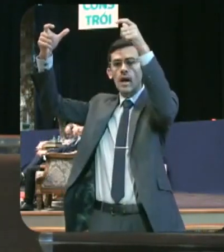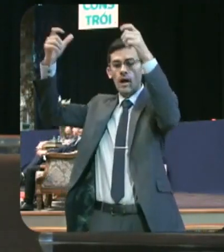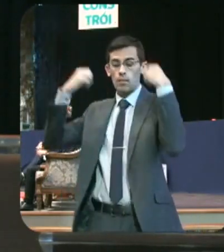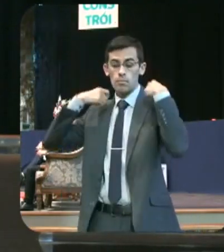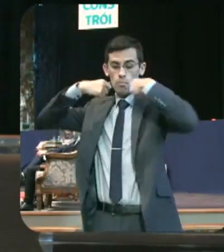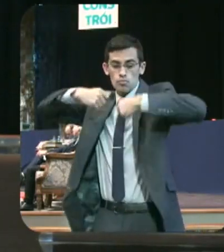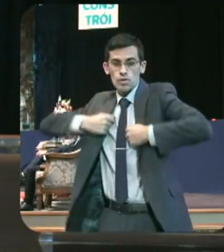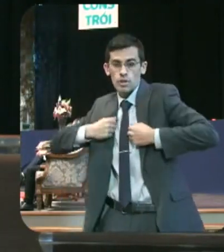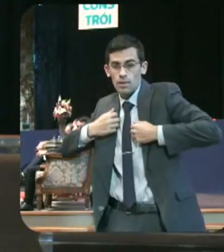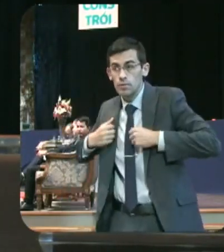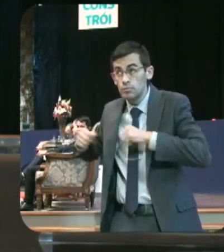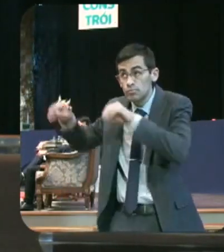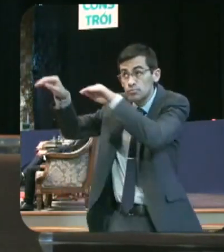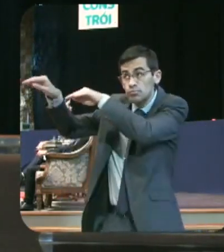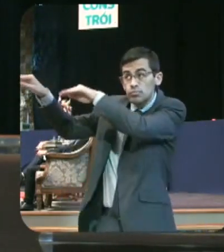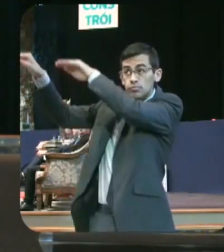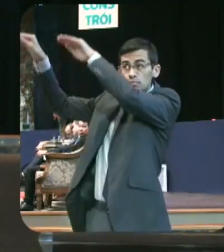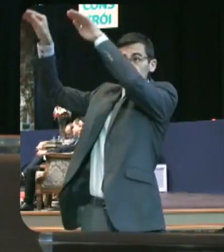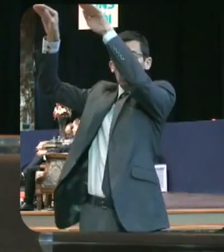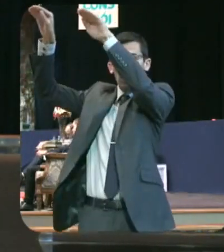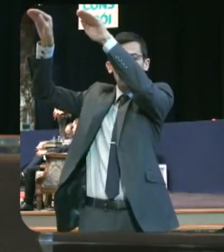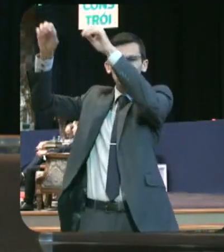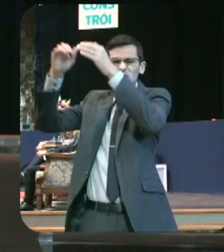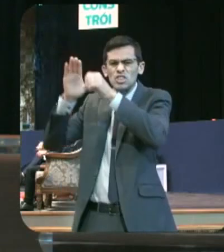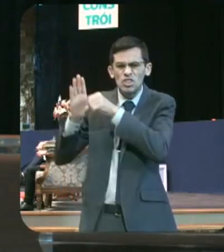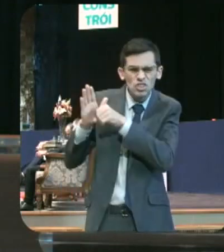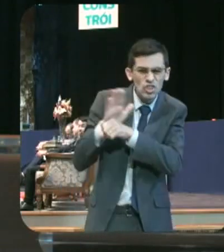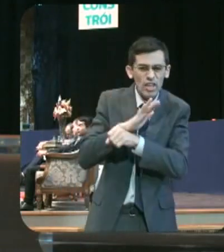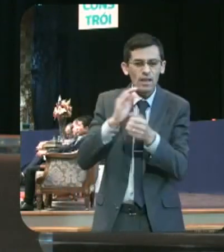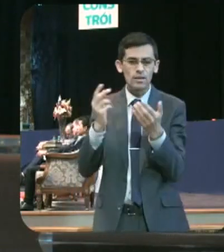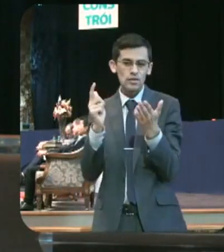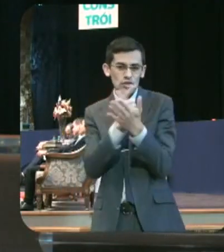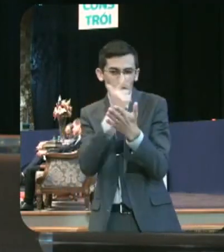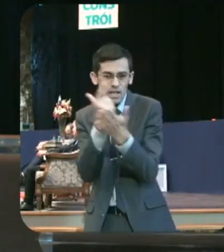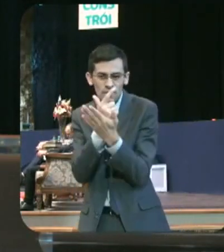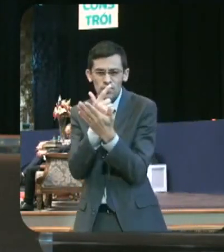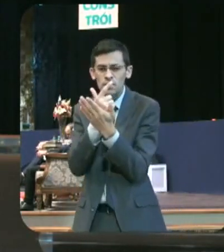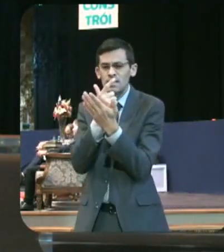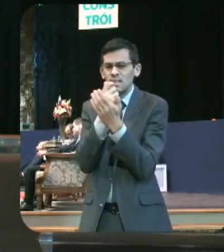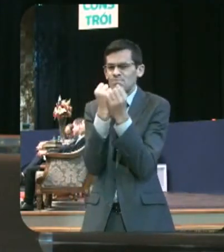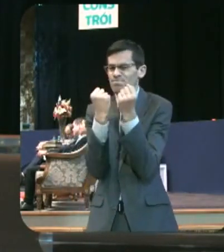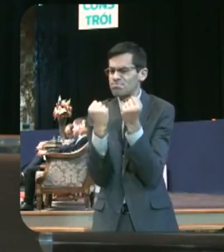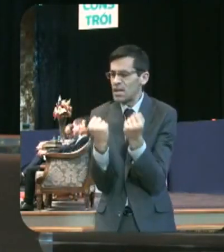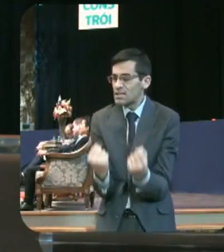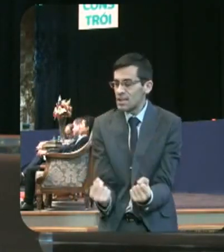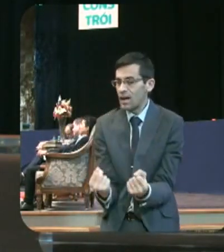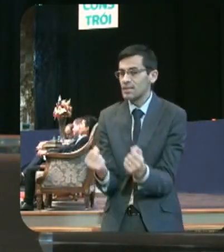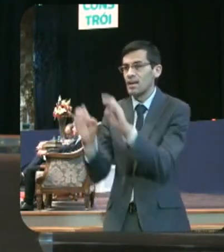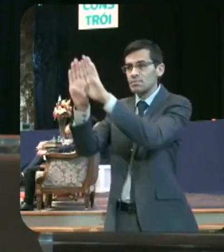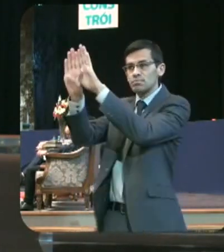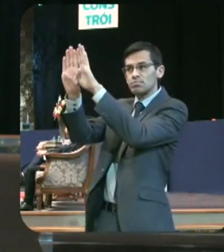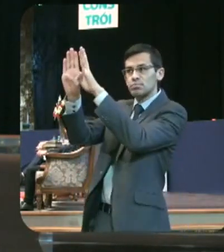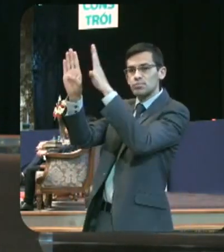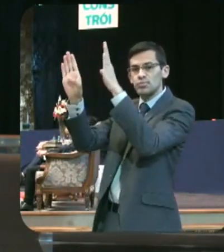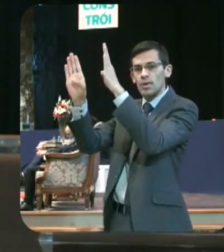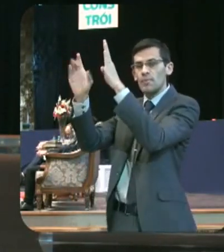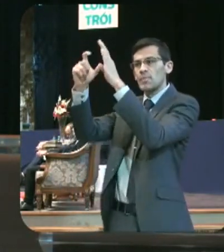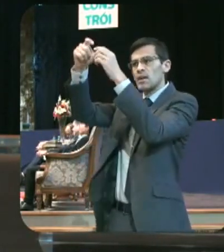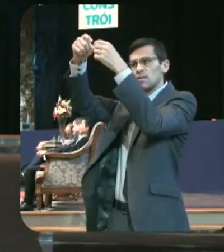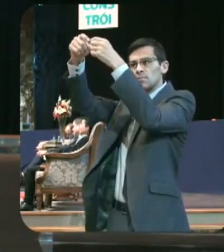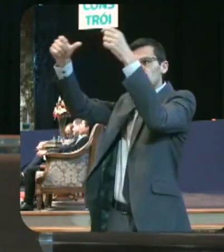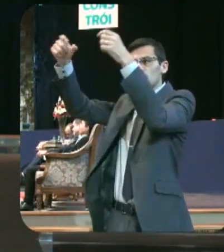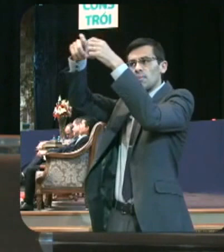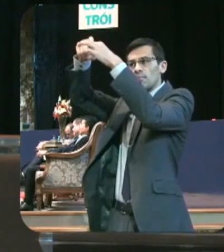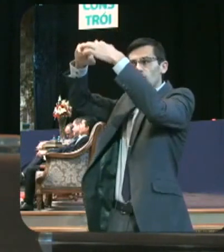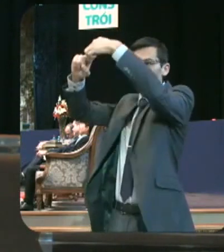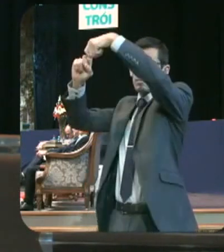de um cidadão cheia de livros, pesada, pendurada naquelas réguas ali